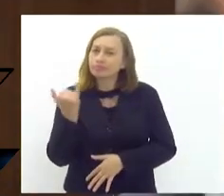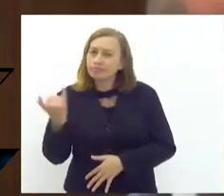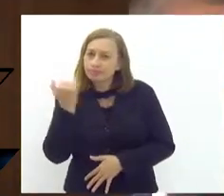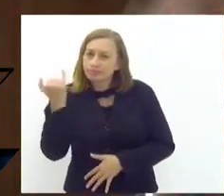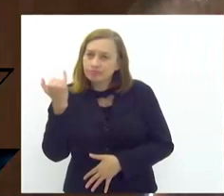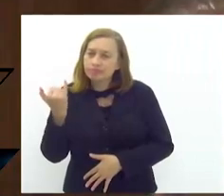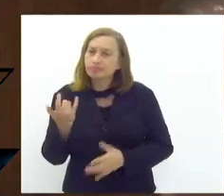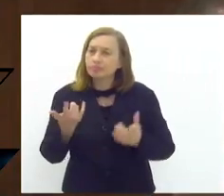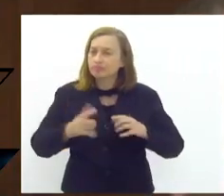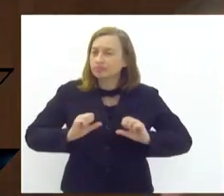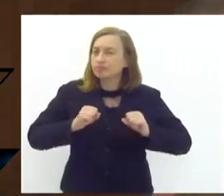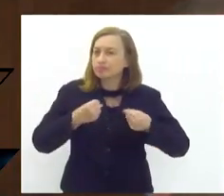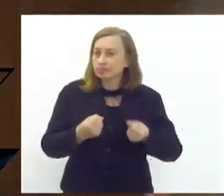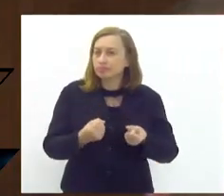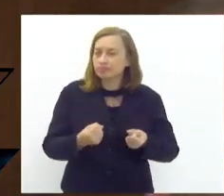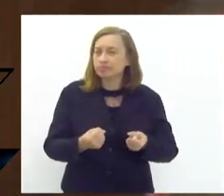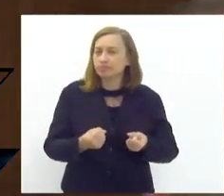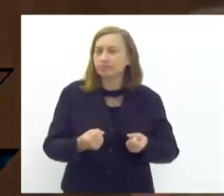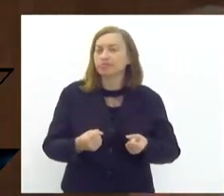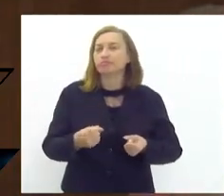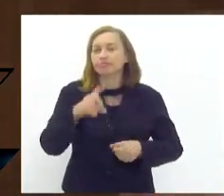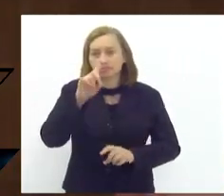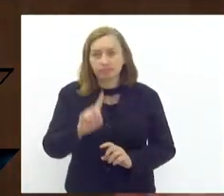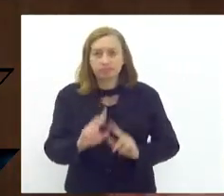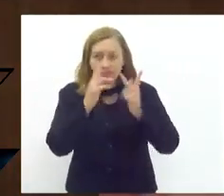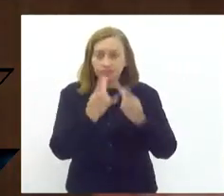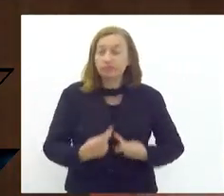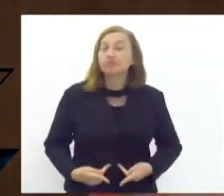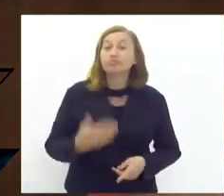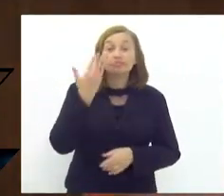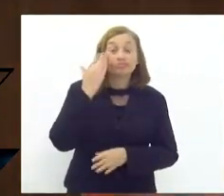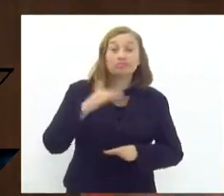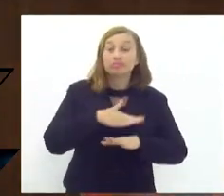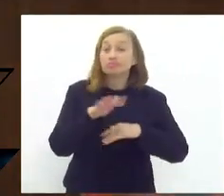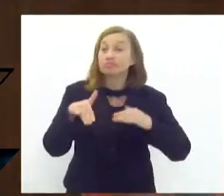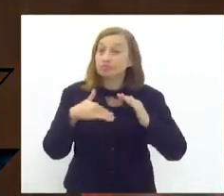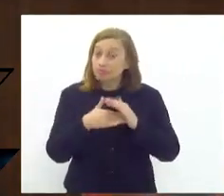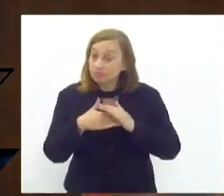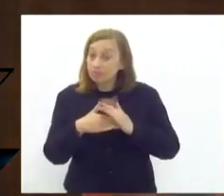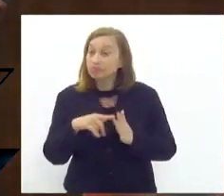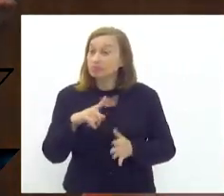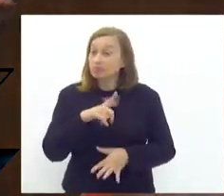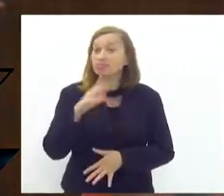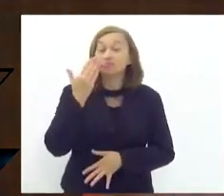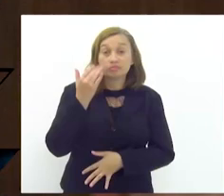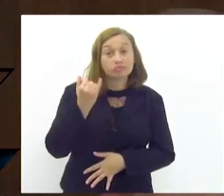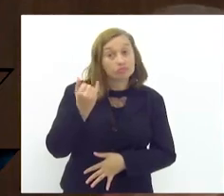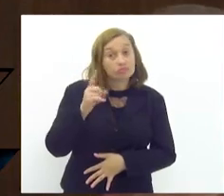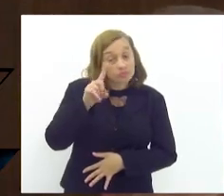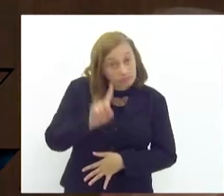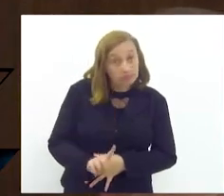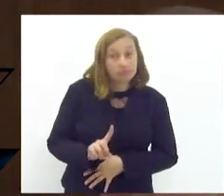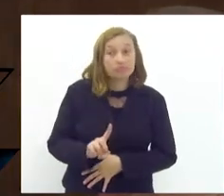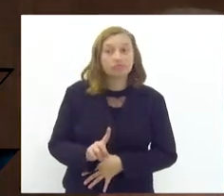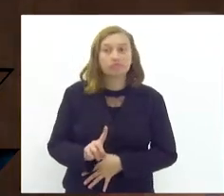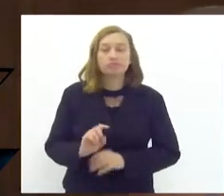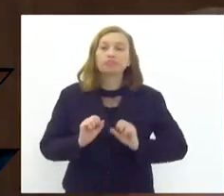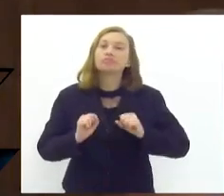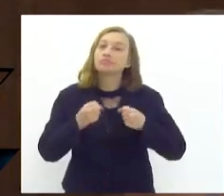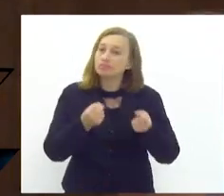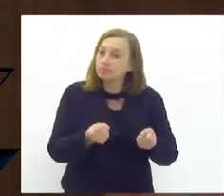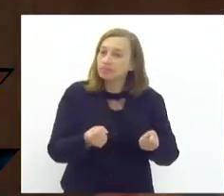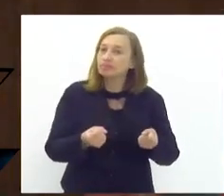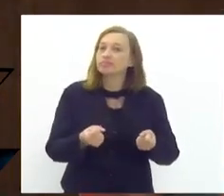lugar como defensora de direitos humanos de quem entende que todos e todas têm direito a defesa